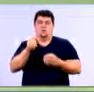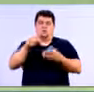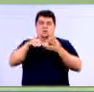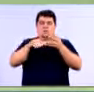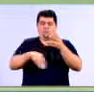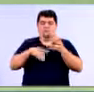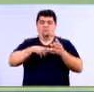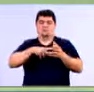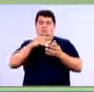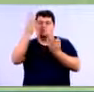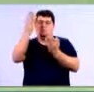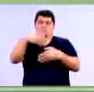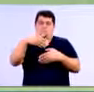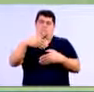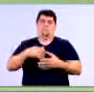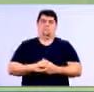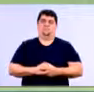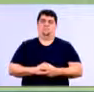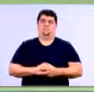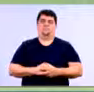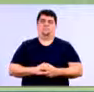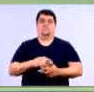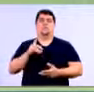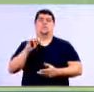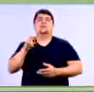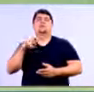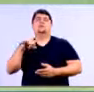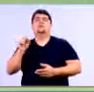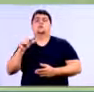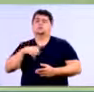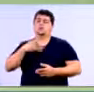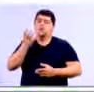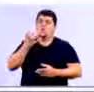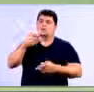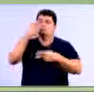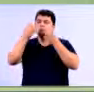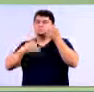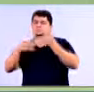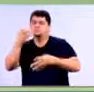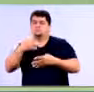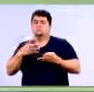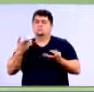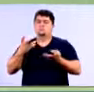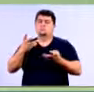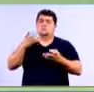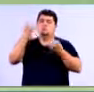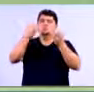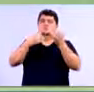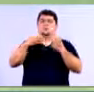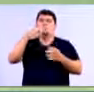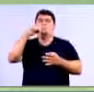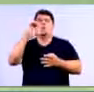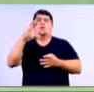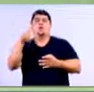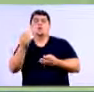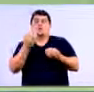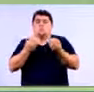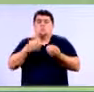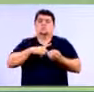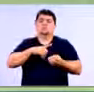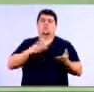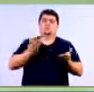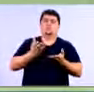avaliação. Ótimo. Denise, quer comentar alguma coisa referente ao mercado, como estamos